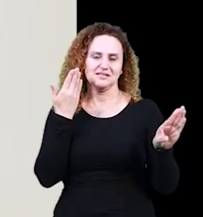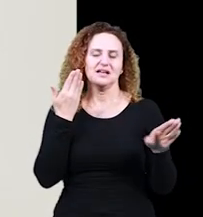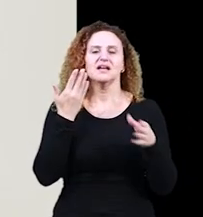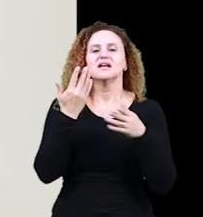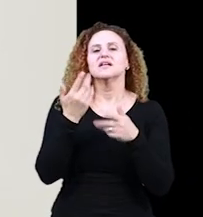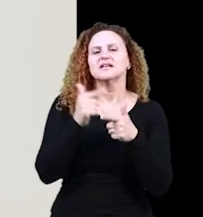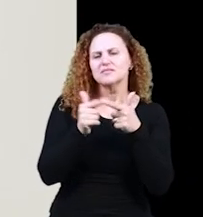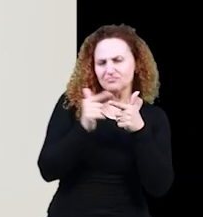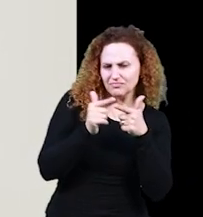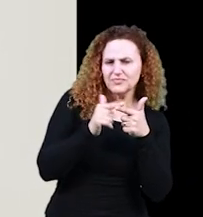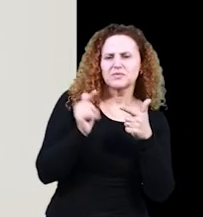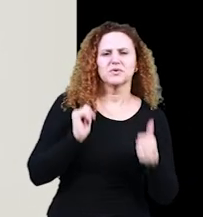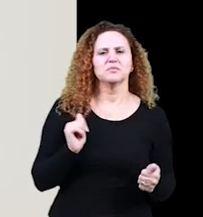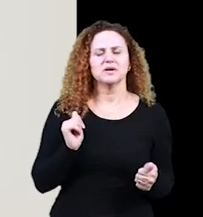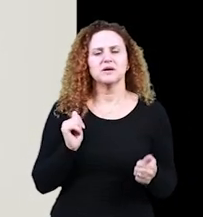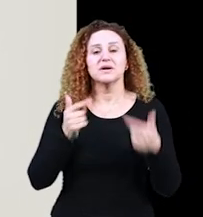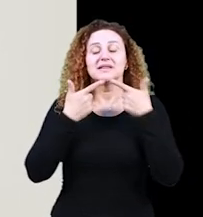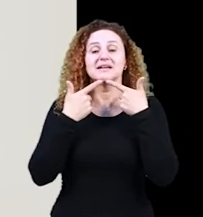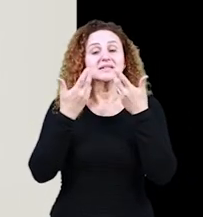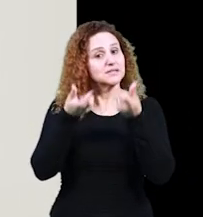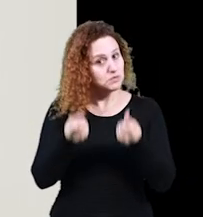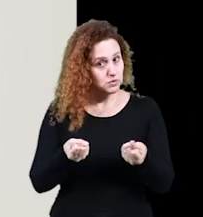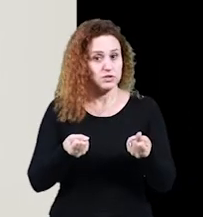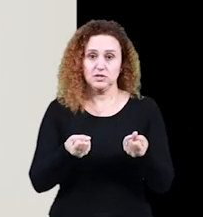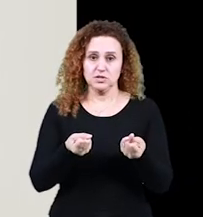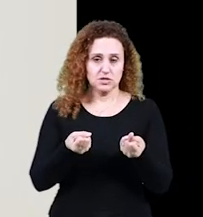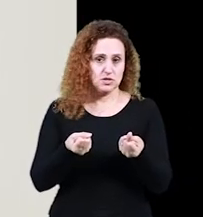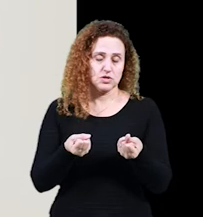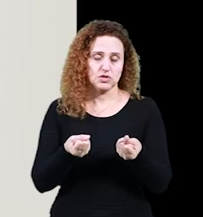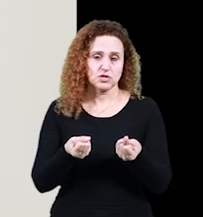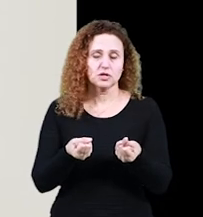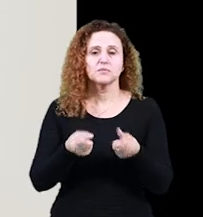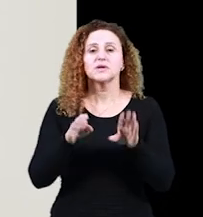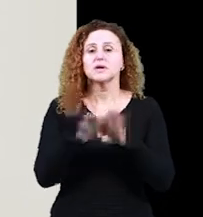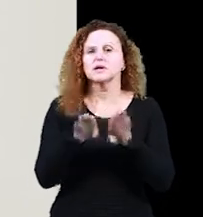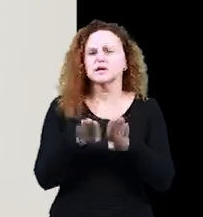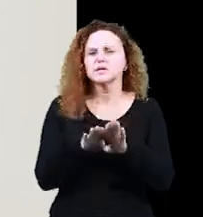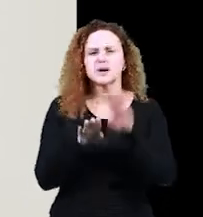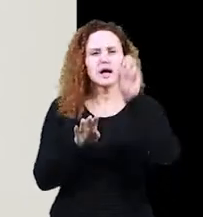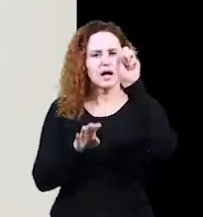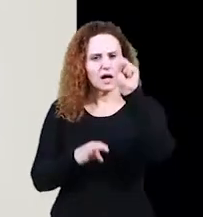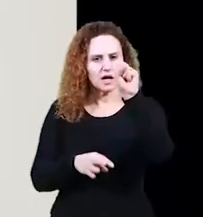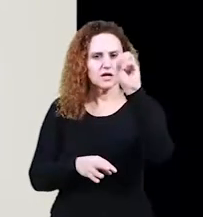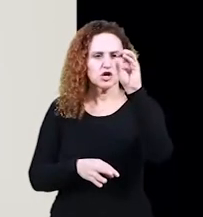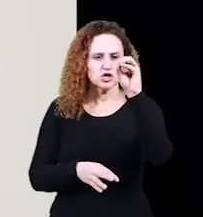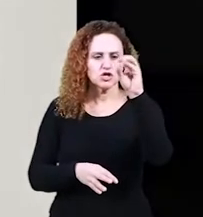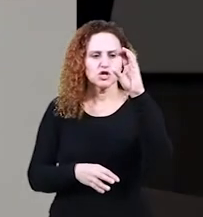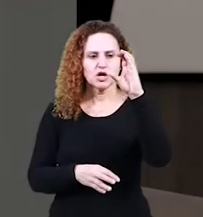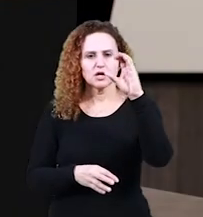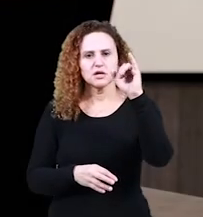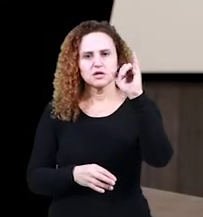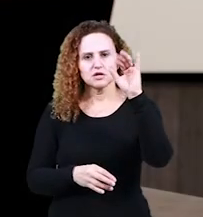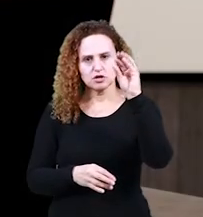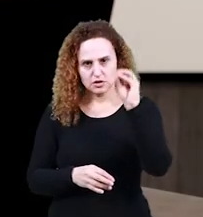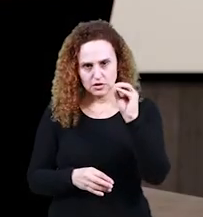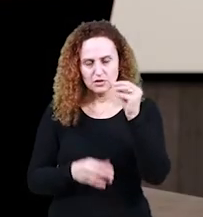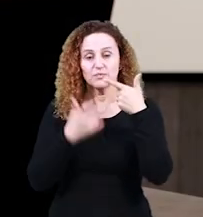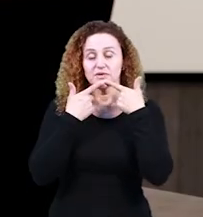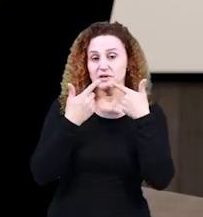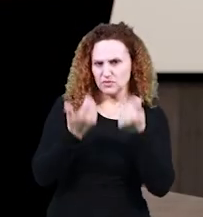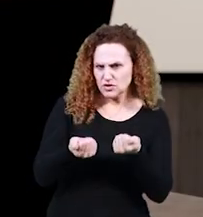trabalho empírico da gramática tradicional da linguística estrutural e da sócio linguística aproximando-se das ciências cognitivas